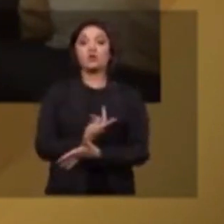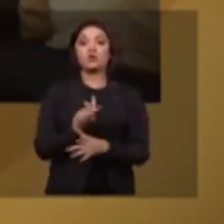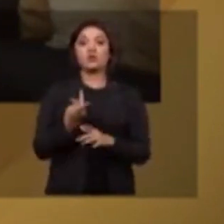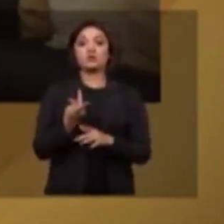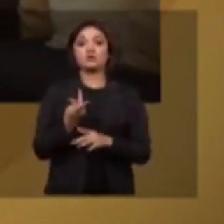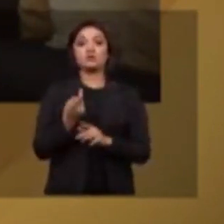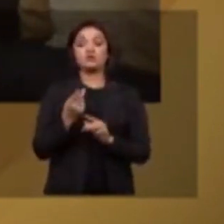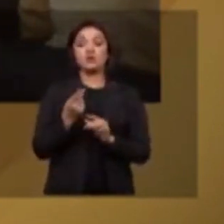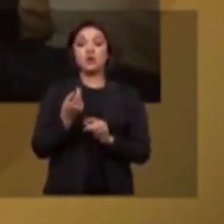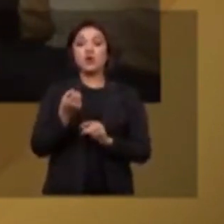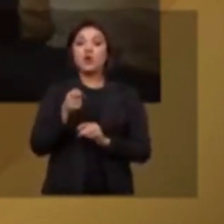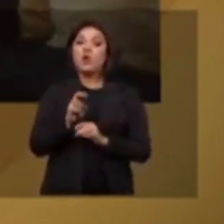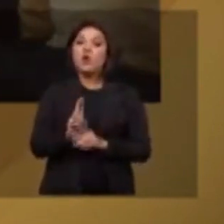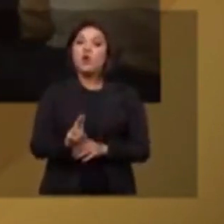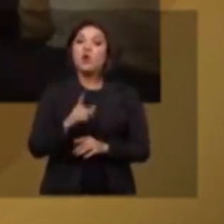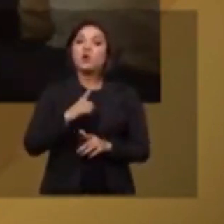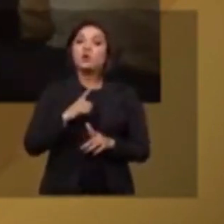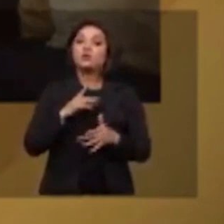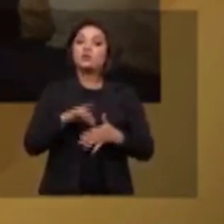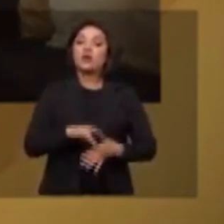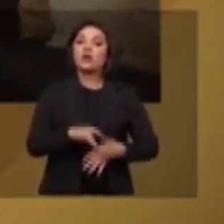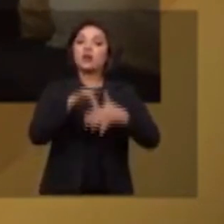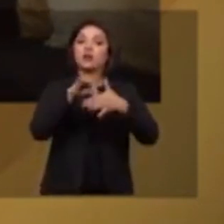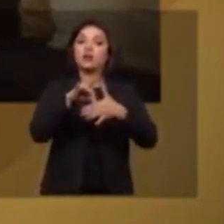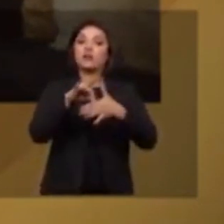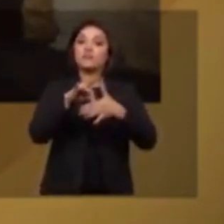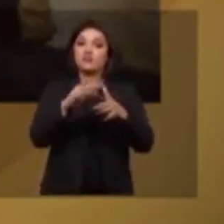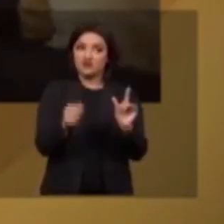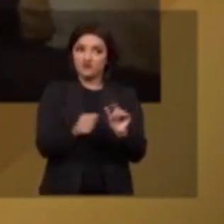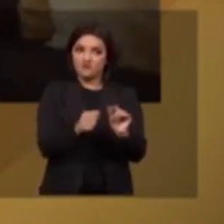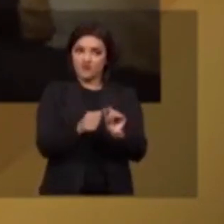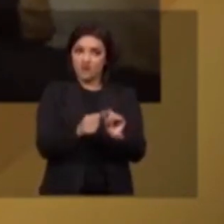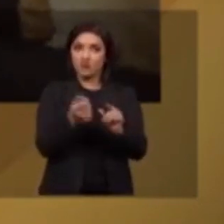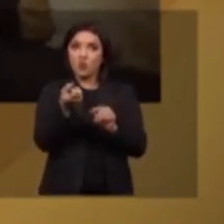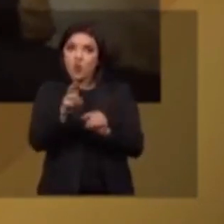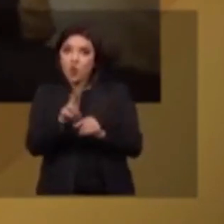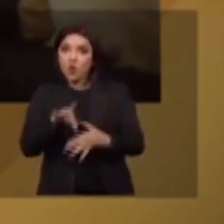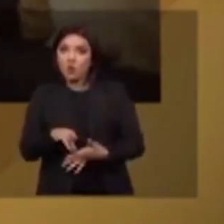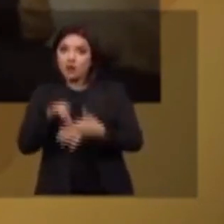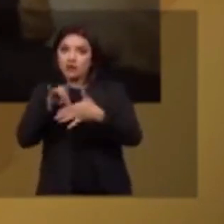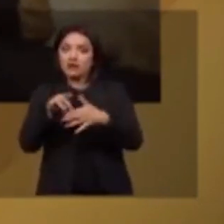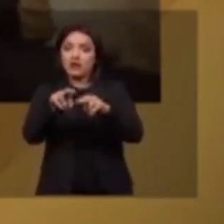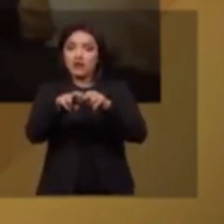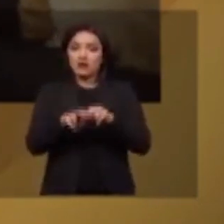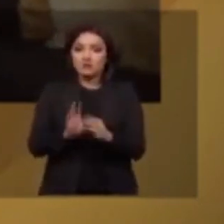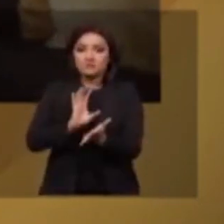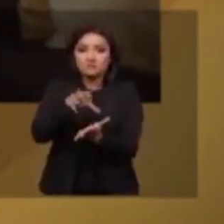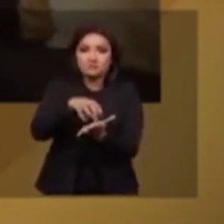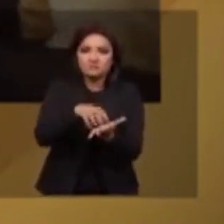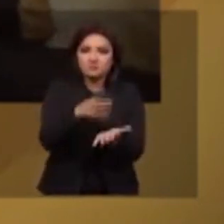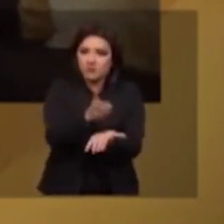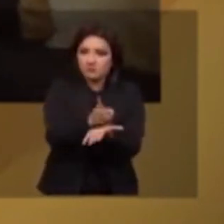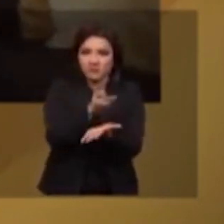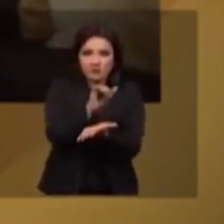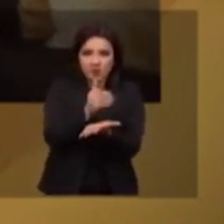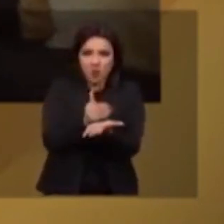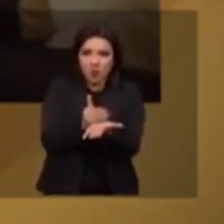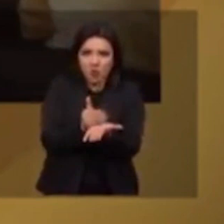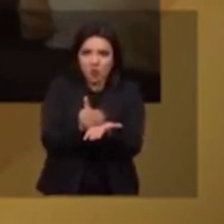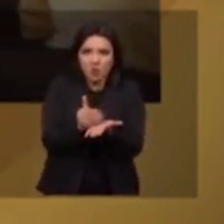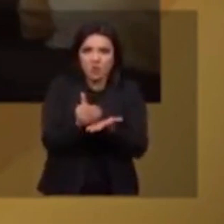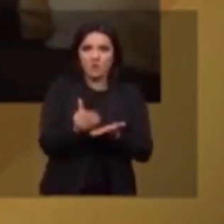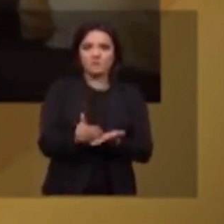conduzidas por órgão, sejam executadas e conduzidas, mesmo iniciadas